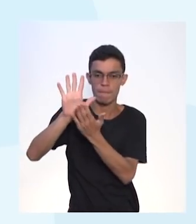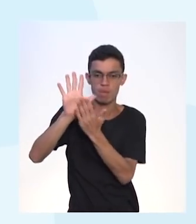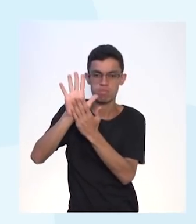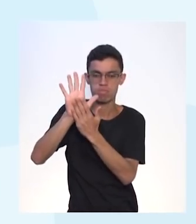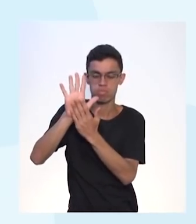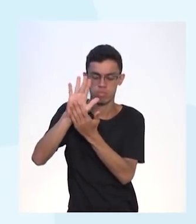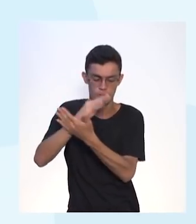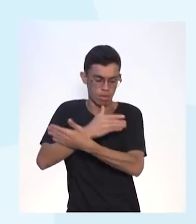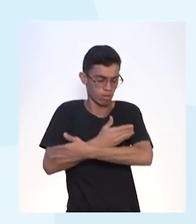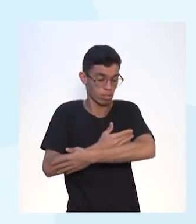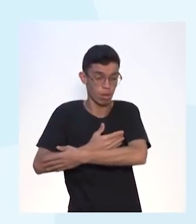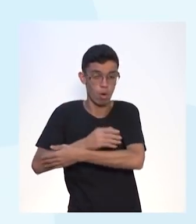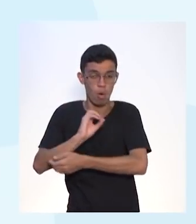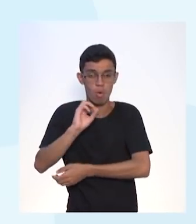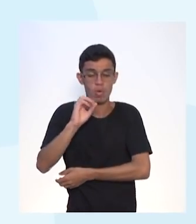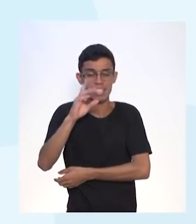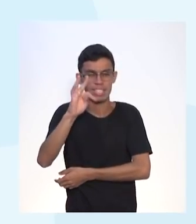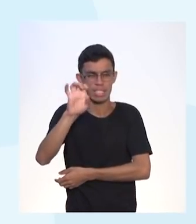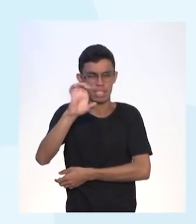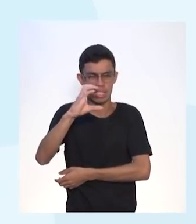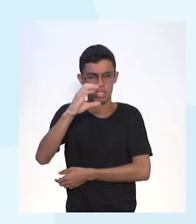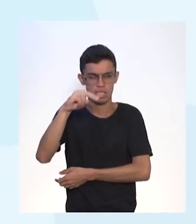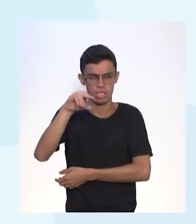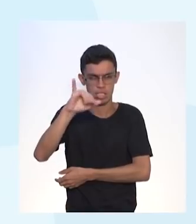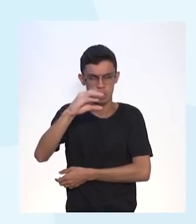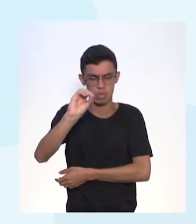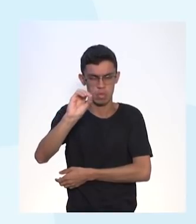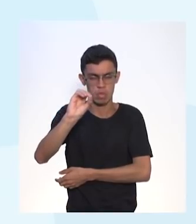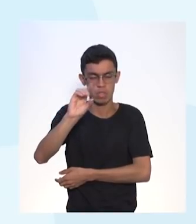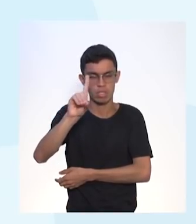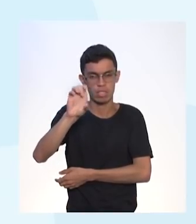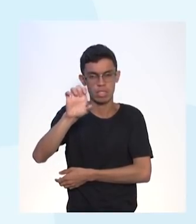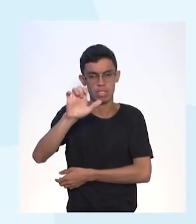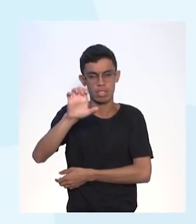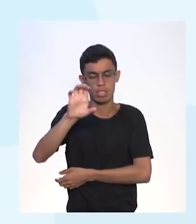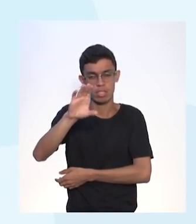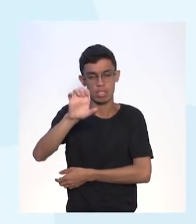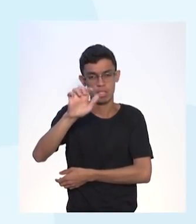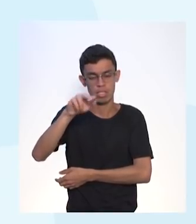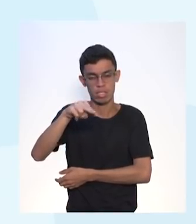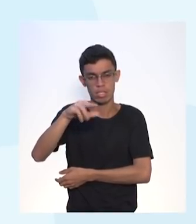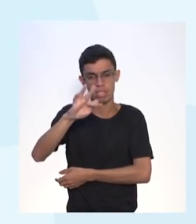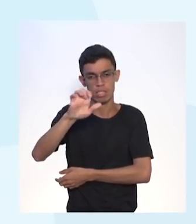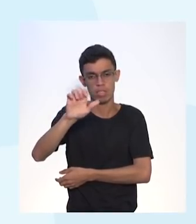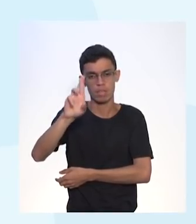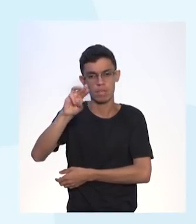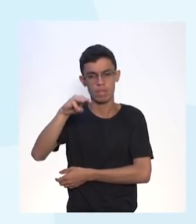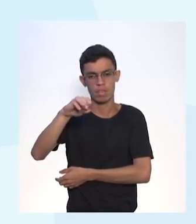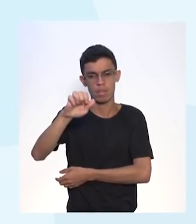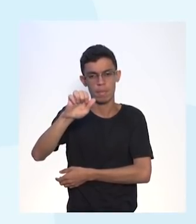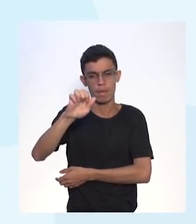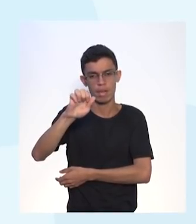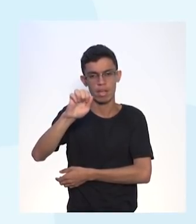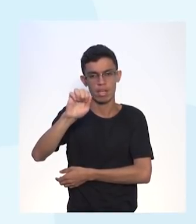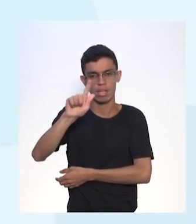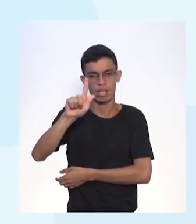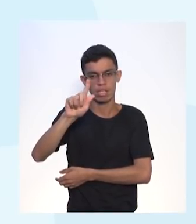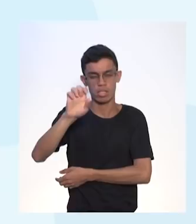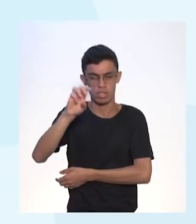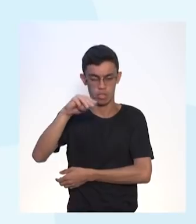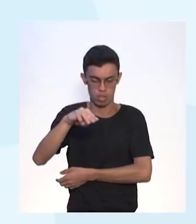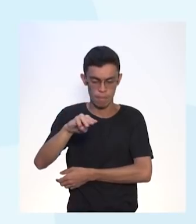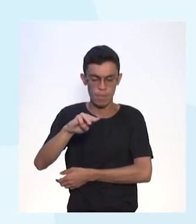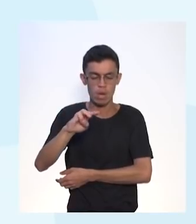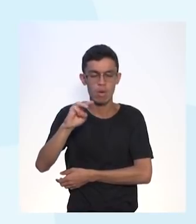de enfermagem ou até um médico mesmo, a gente percebe o quanto esse bebezinho é pequeno, né?